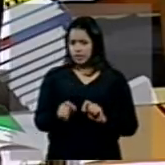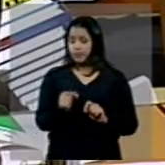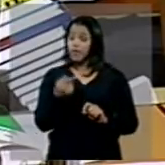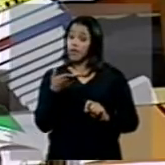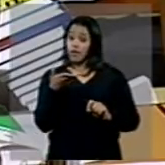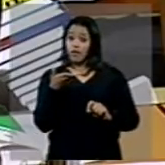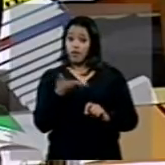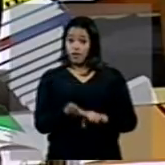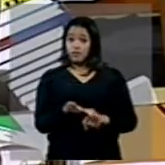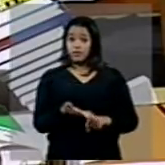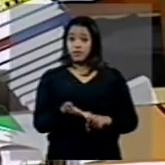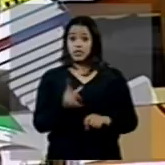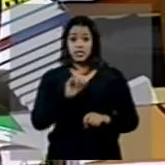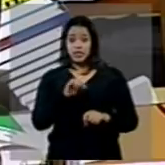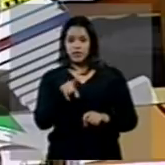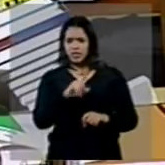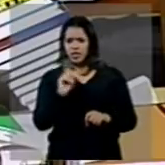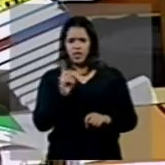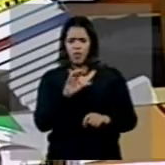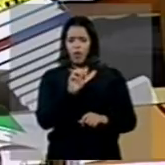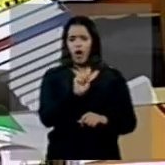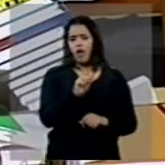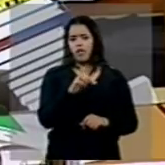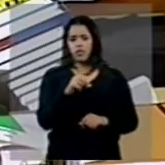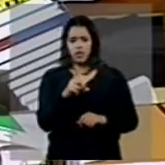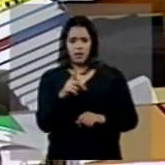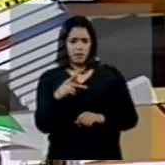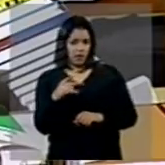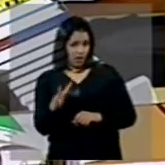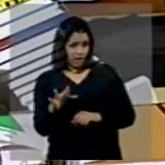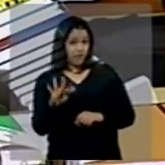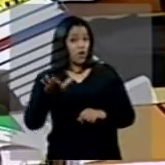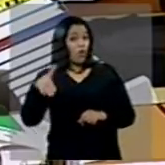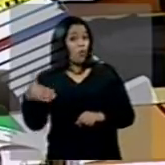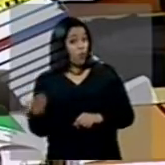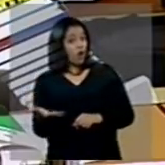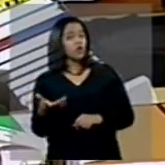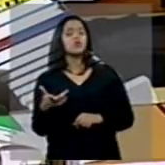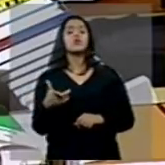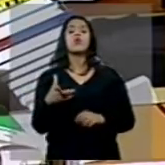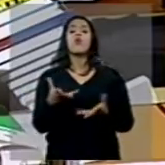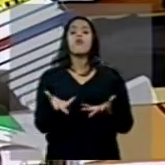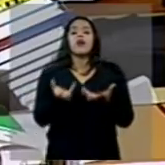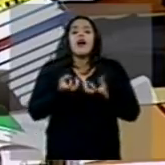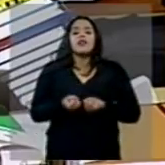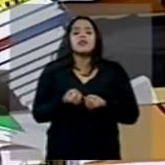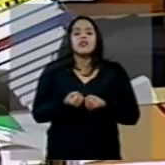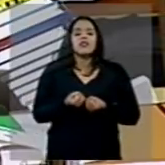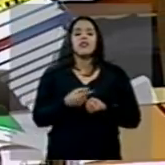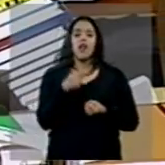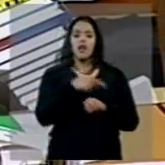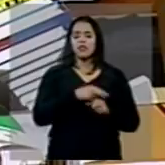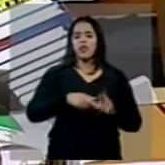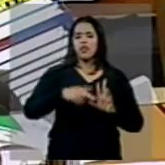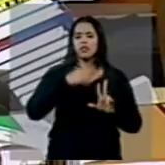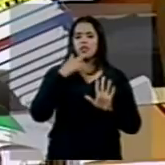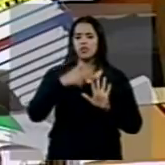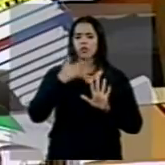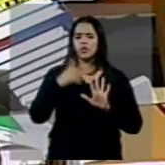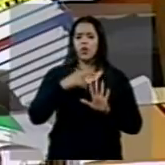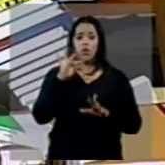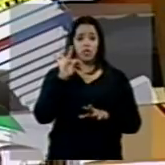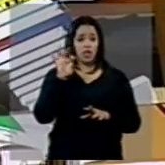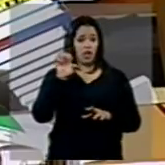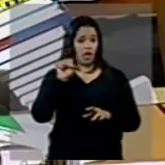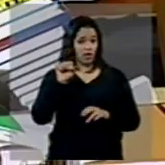assentar que há descumprimento de preceito fundamental quando se adota uma resolução do Tribunal